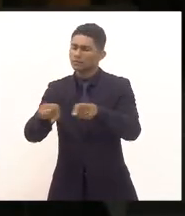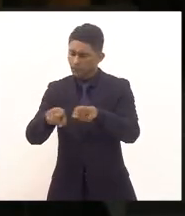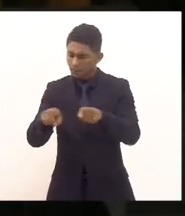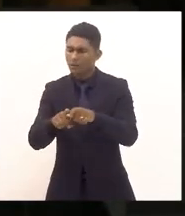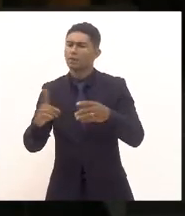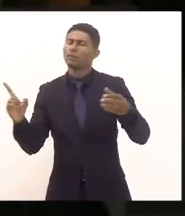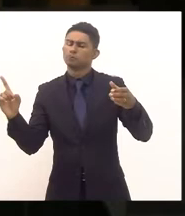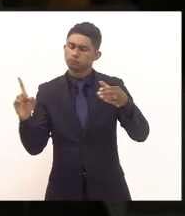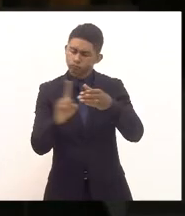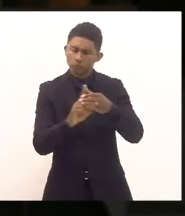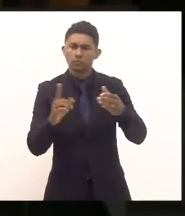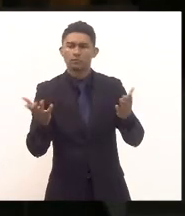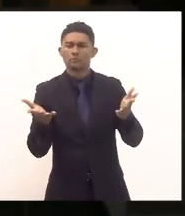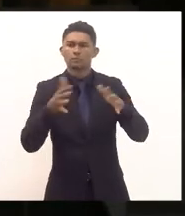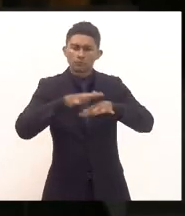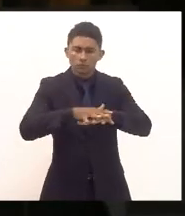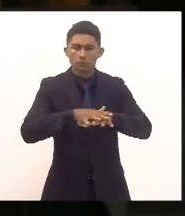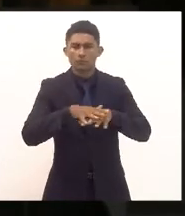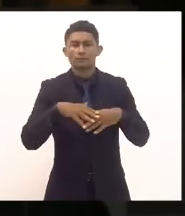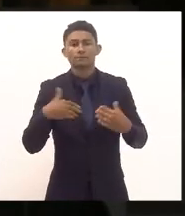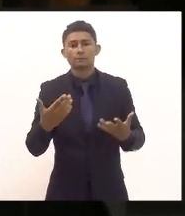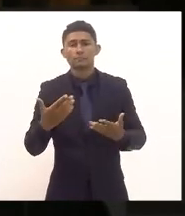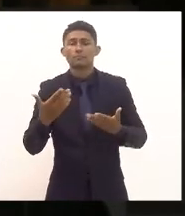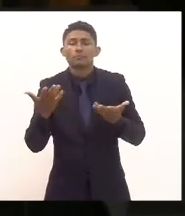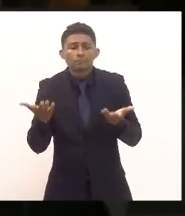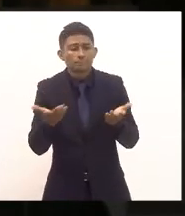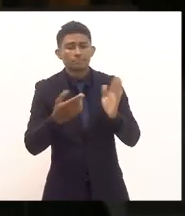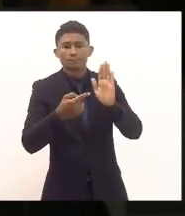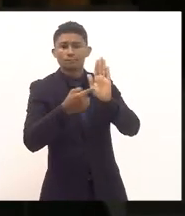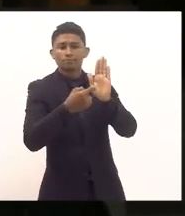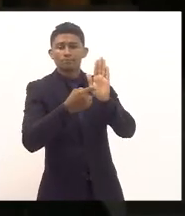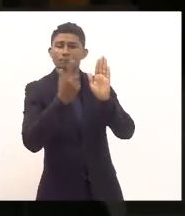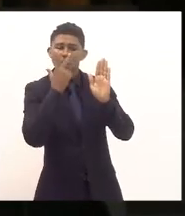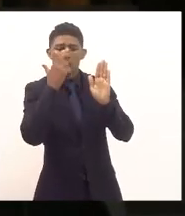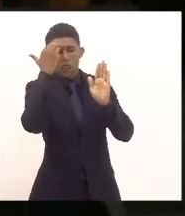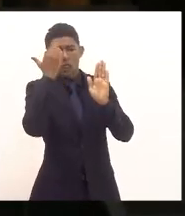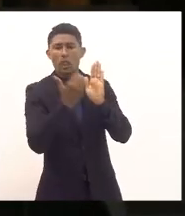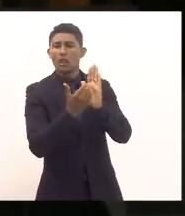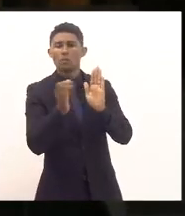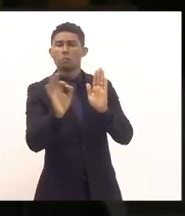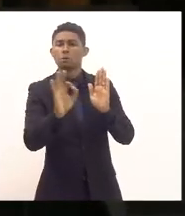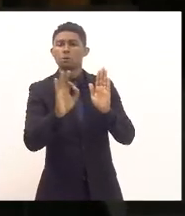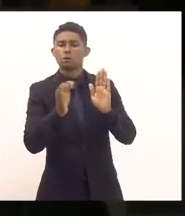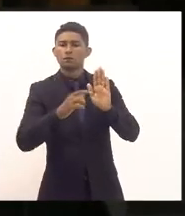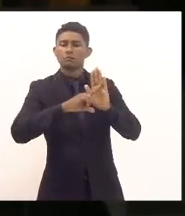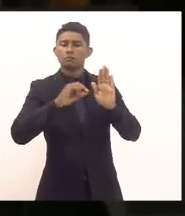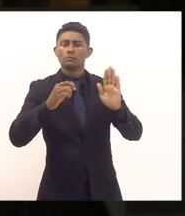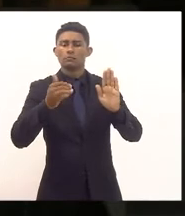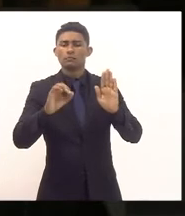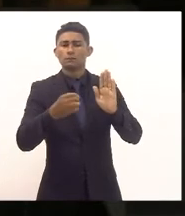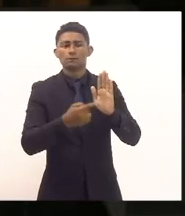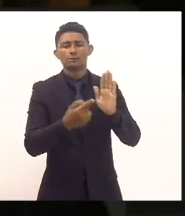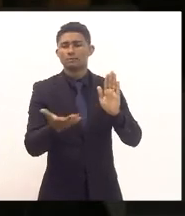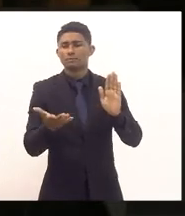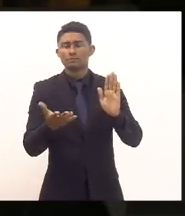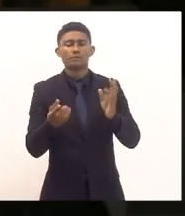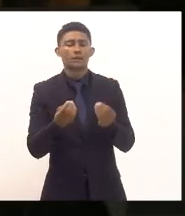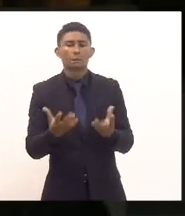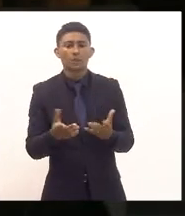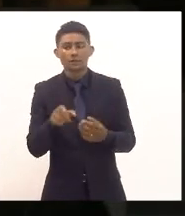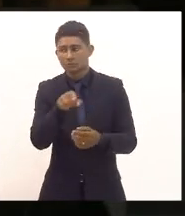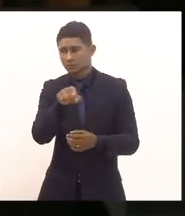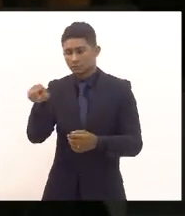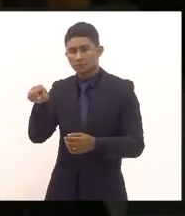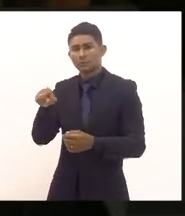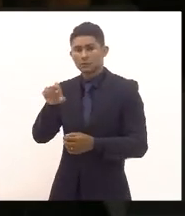praticamente está descumprindo grande parte daquilo que tá Prefeito olhando o artigo 10º para que essa reserva